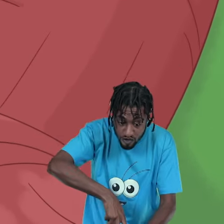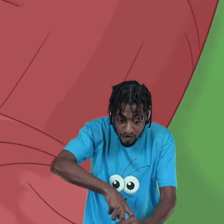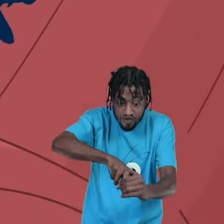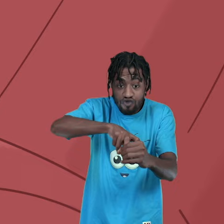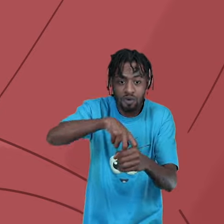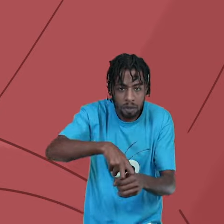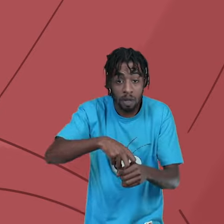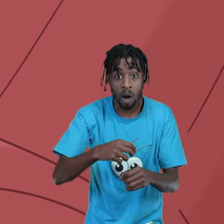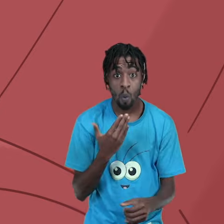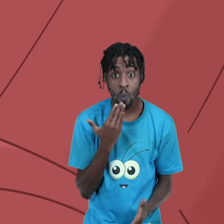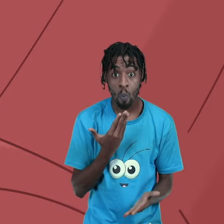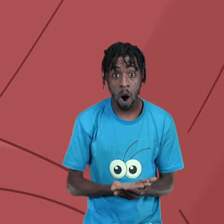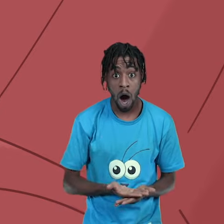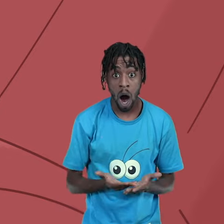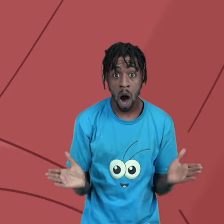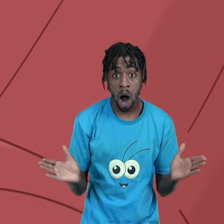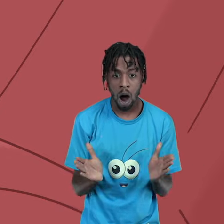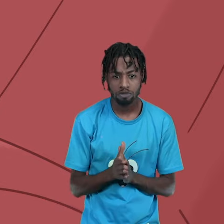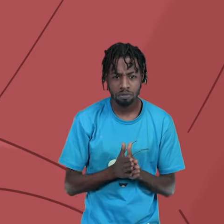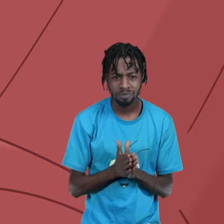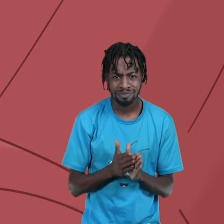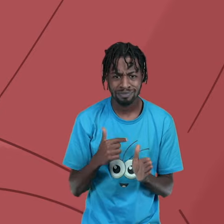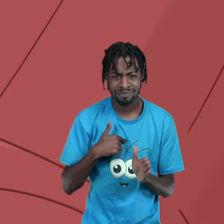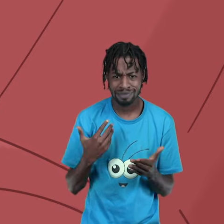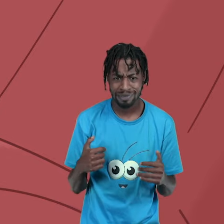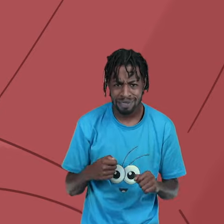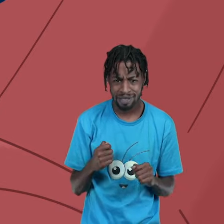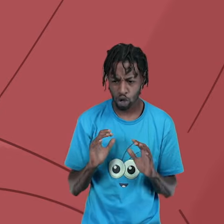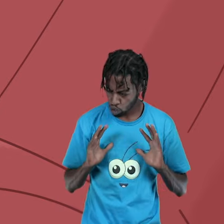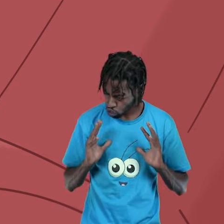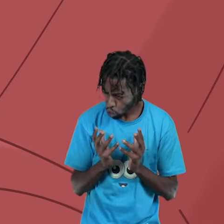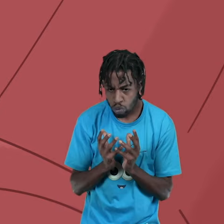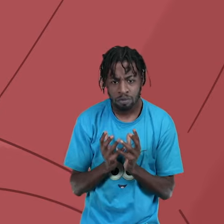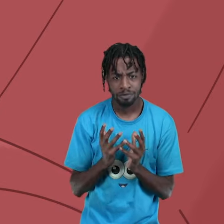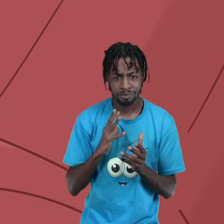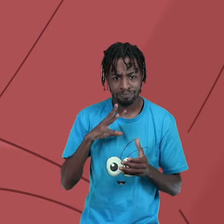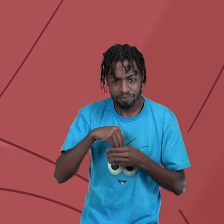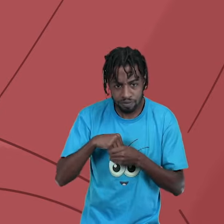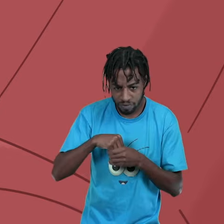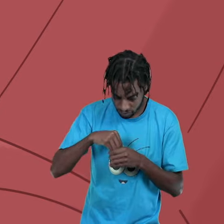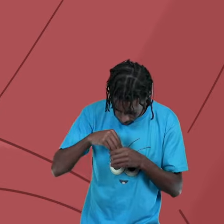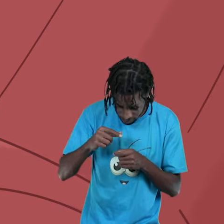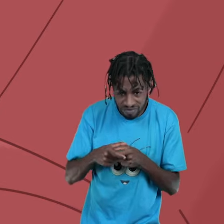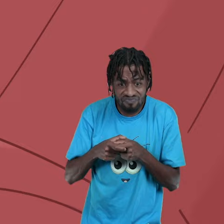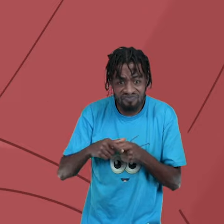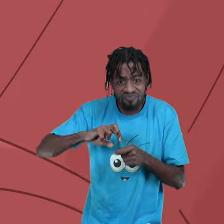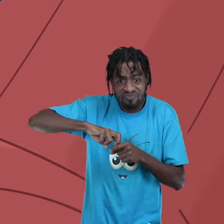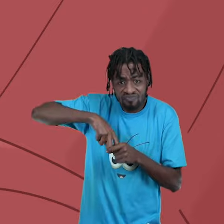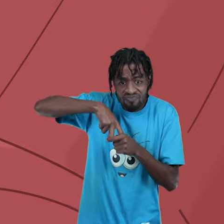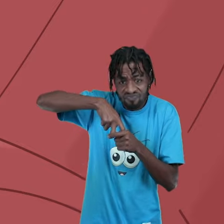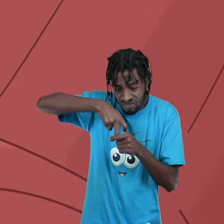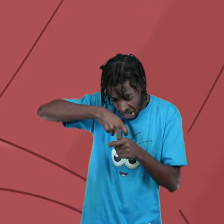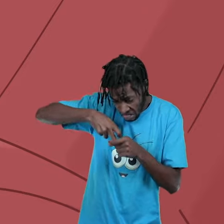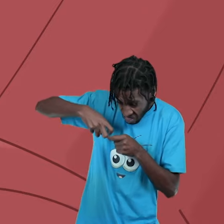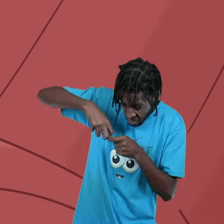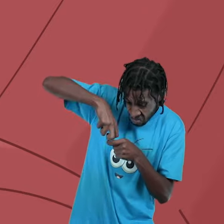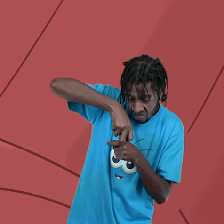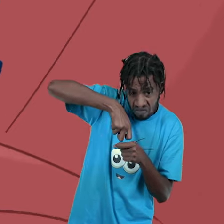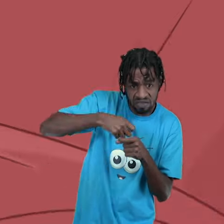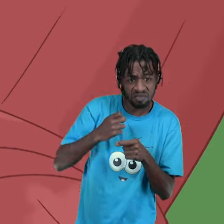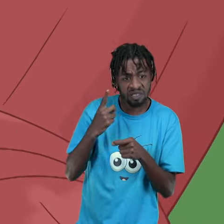em uma tampinha. Ei, acho que a tampinha é pequena demais para todos nós. Ai. Como vamos chegar até